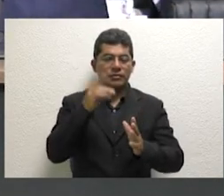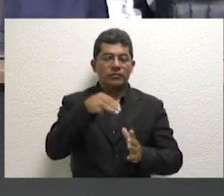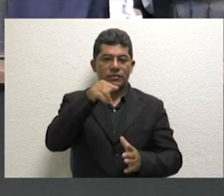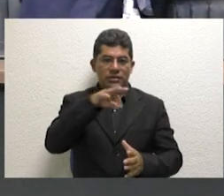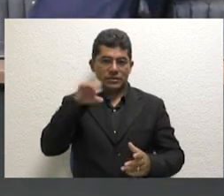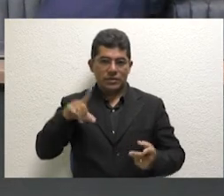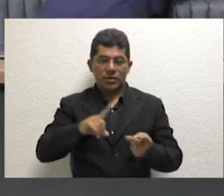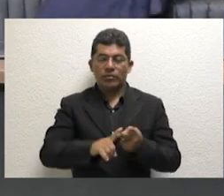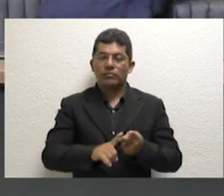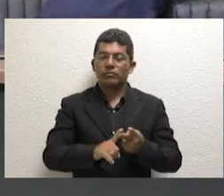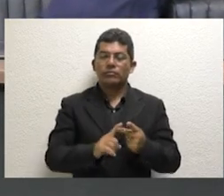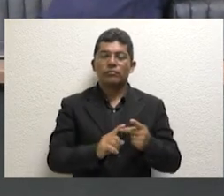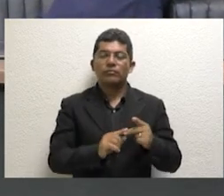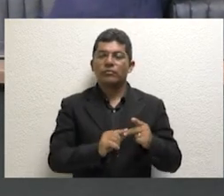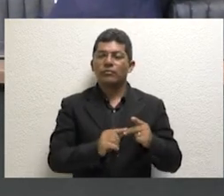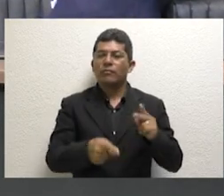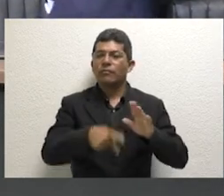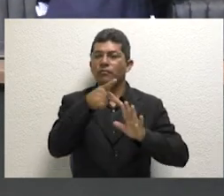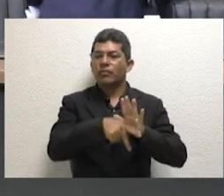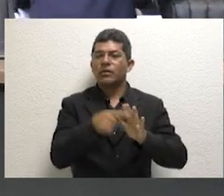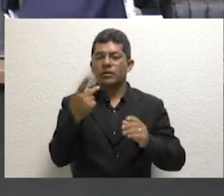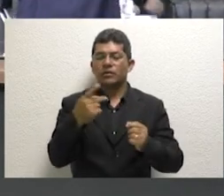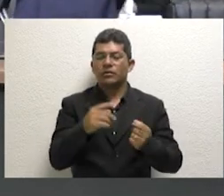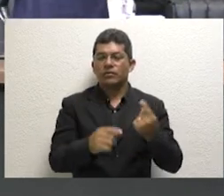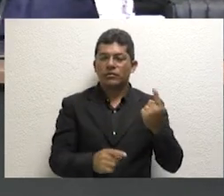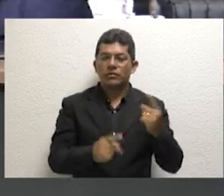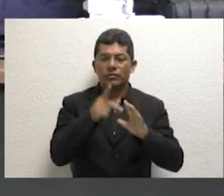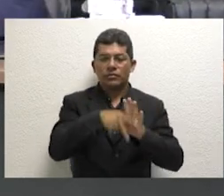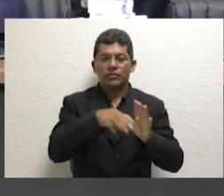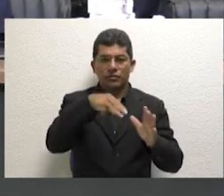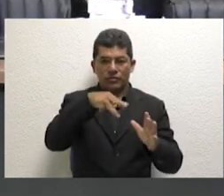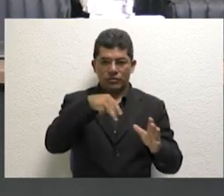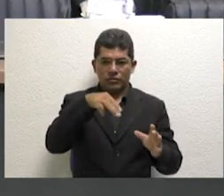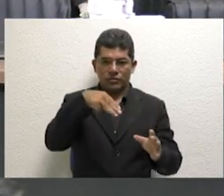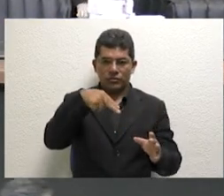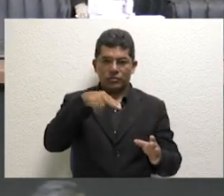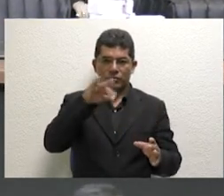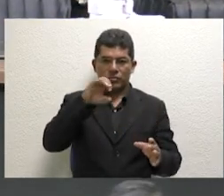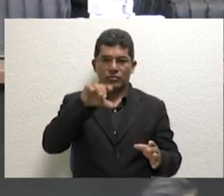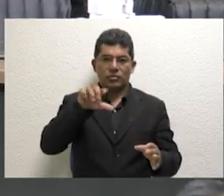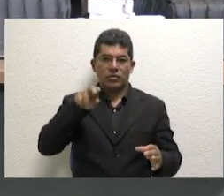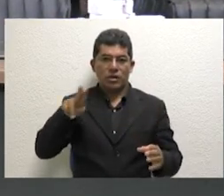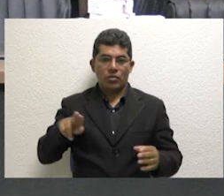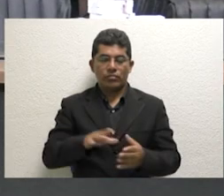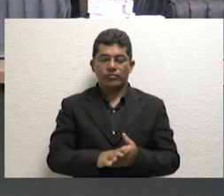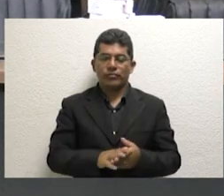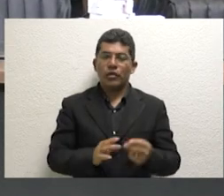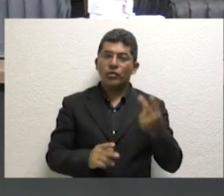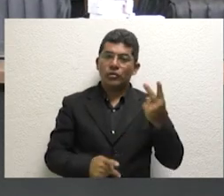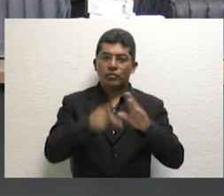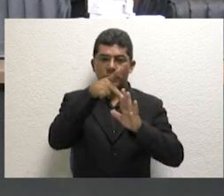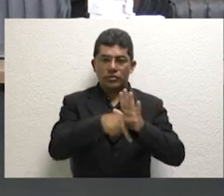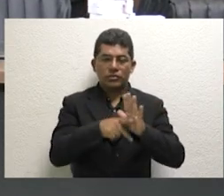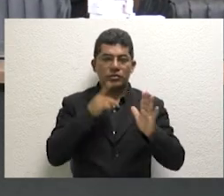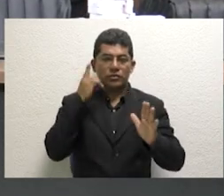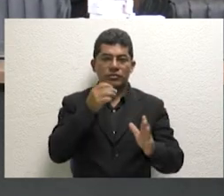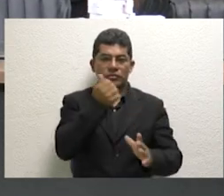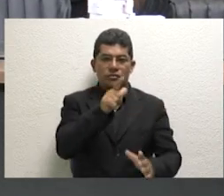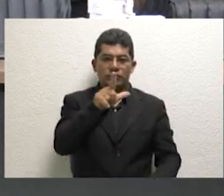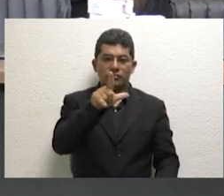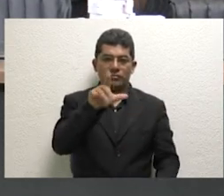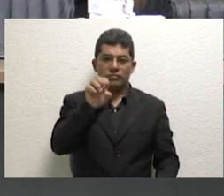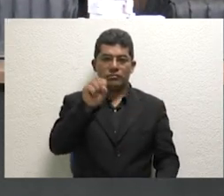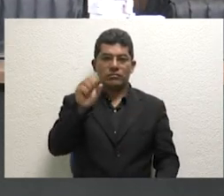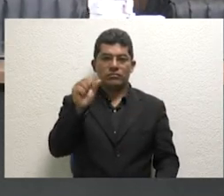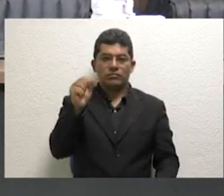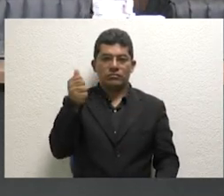Maciel um projeto de lei de autoria do deputado Ricardo Nicolau dois projetos de lei do deputado Alessandra Campelo